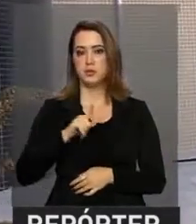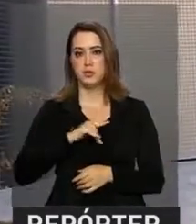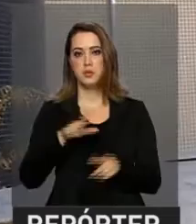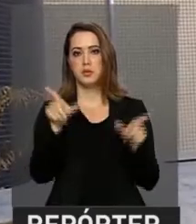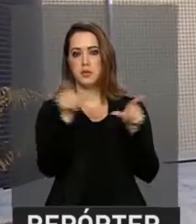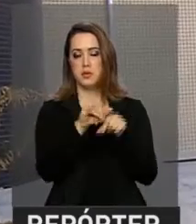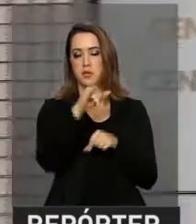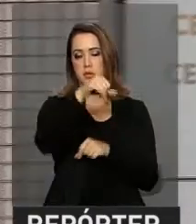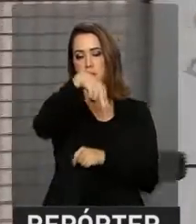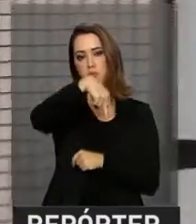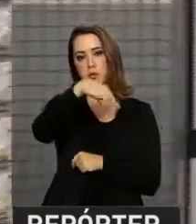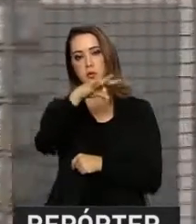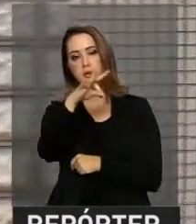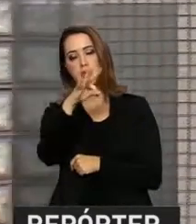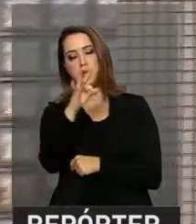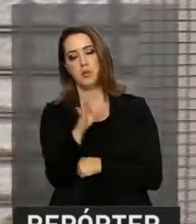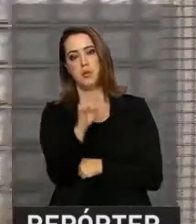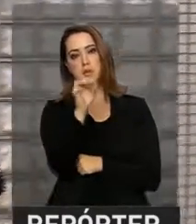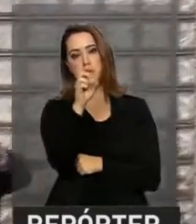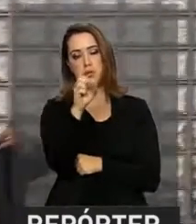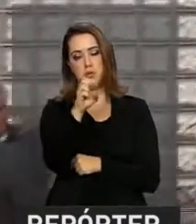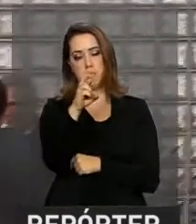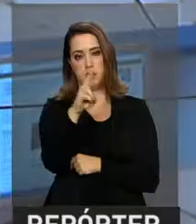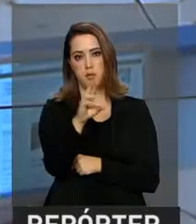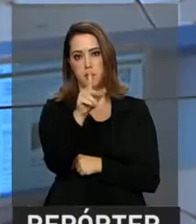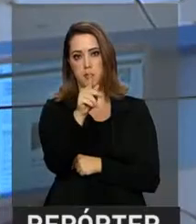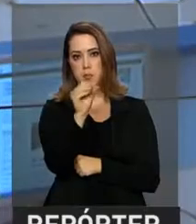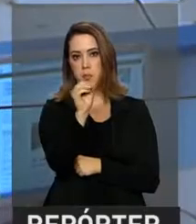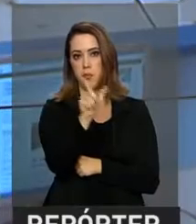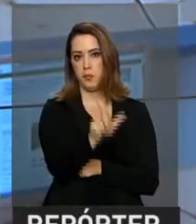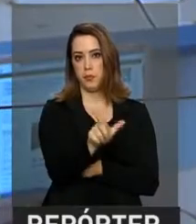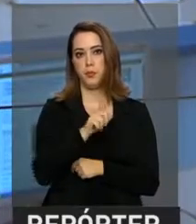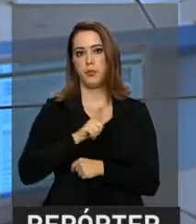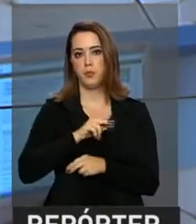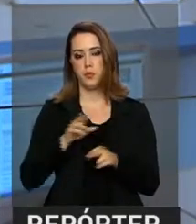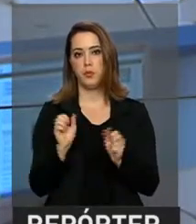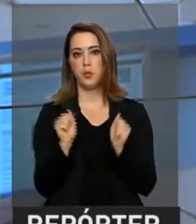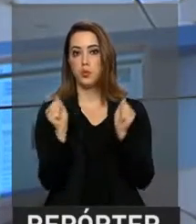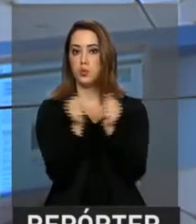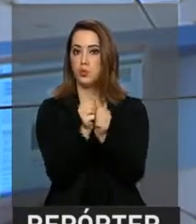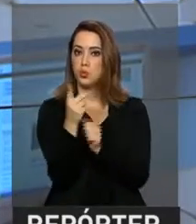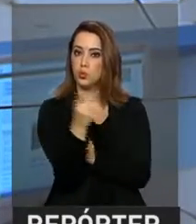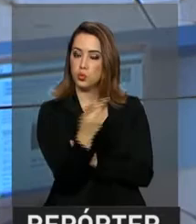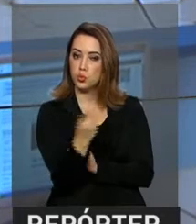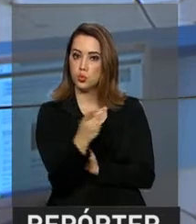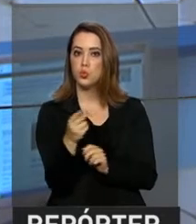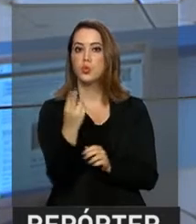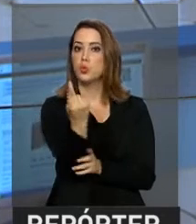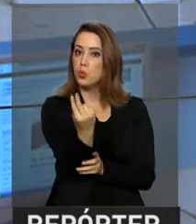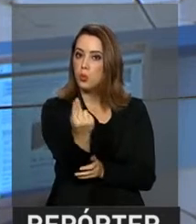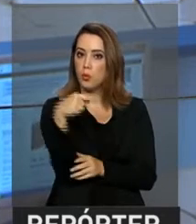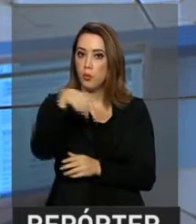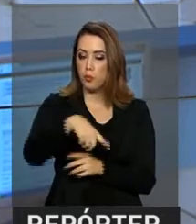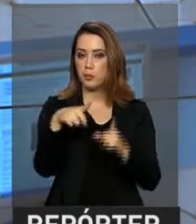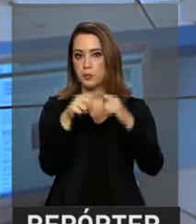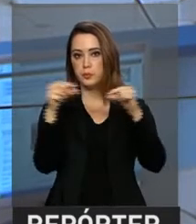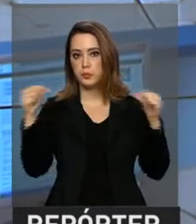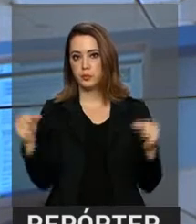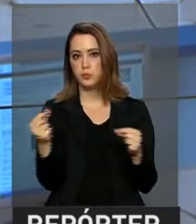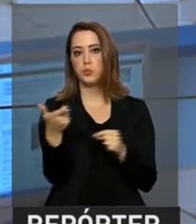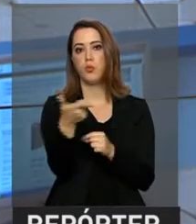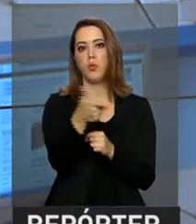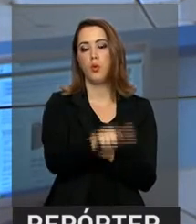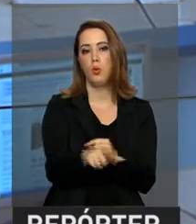dos comandos de inteligência de 54 países. Esse mesmo centro foi inaugurado ontem em Brasília. O local